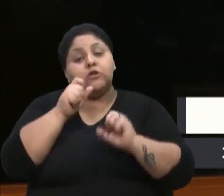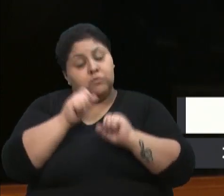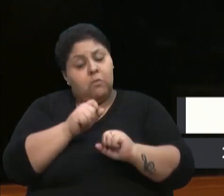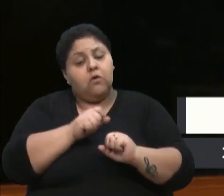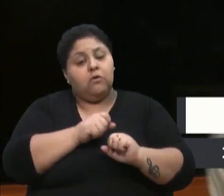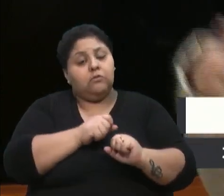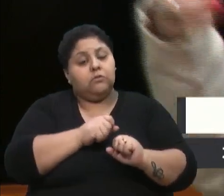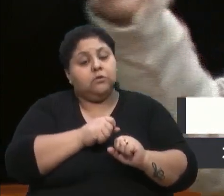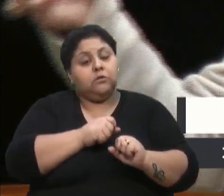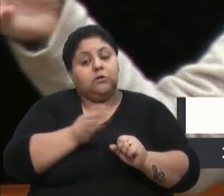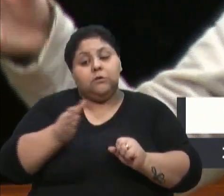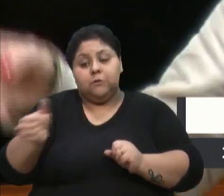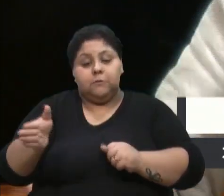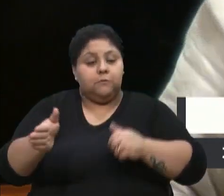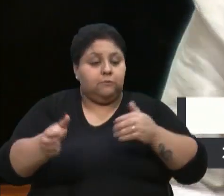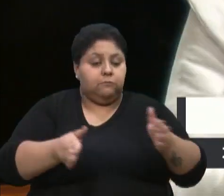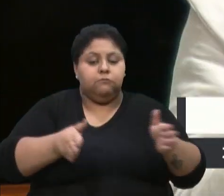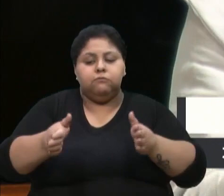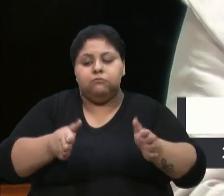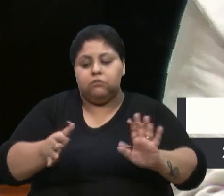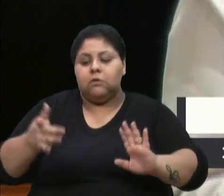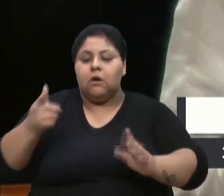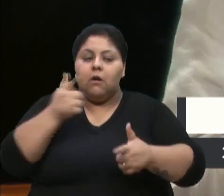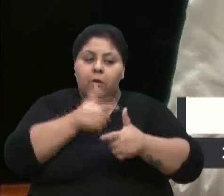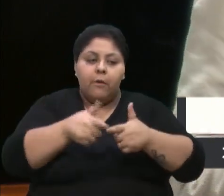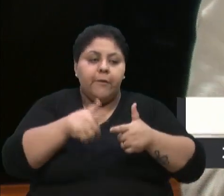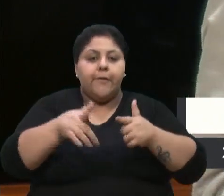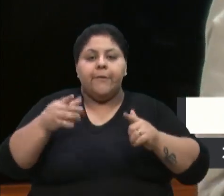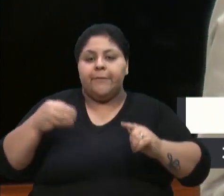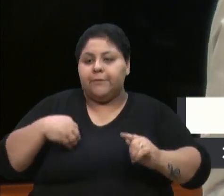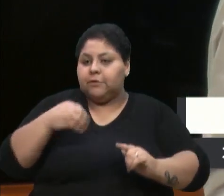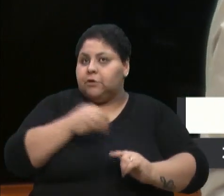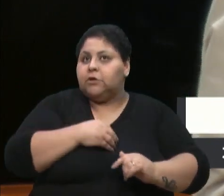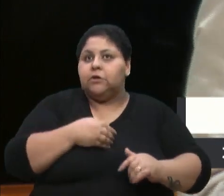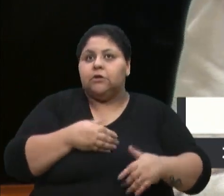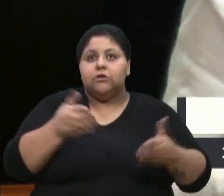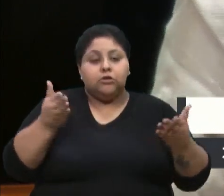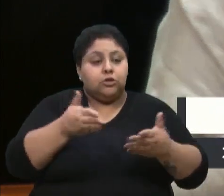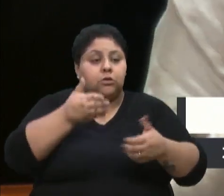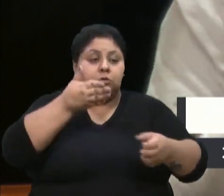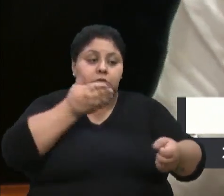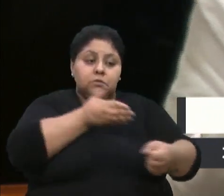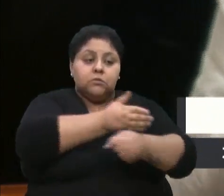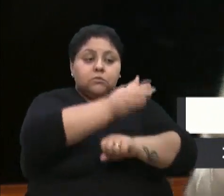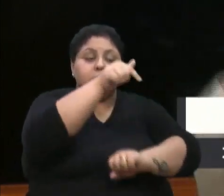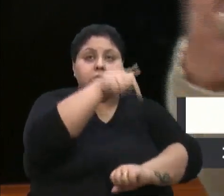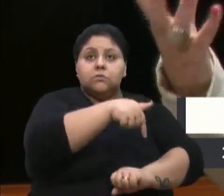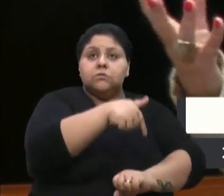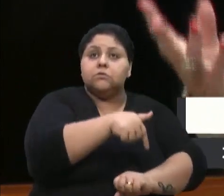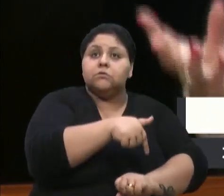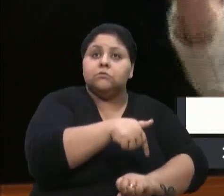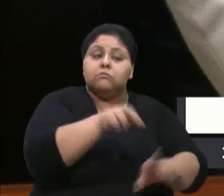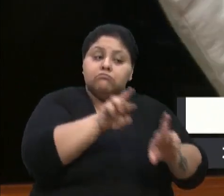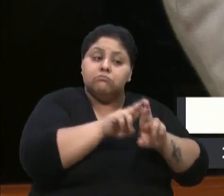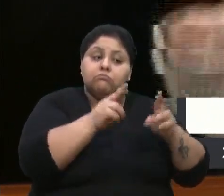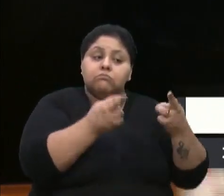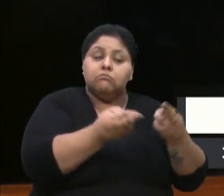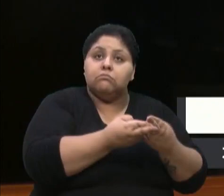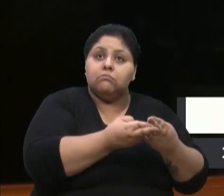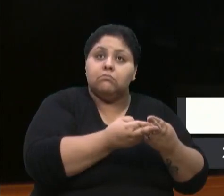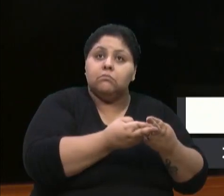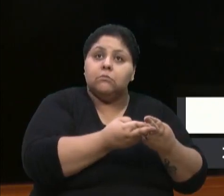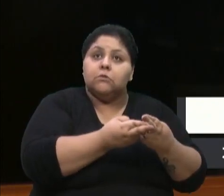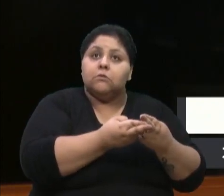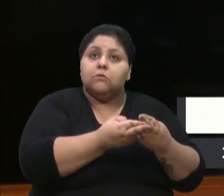fases, tem problema com médicos que não conseguem, nós já aprovamos aqui, eu estava na sessão que aprovou a contratação